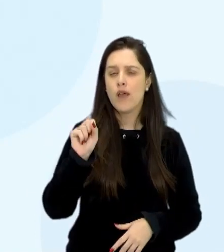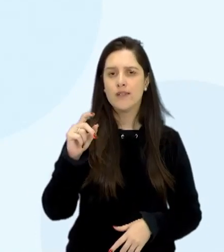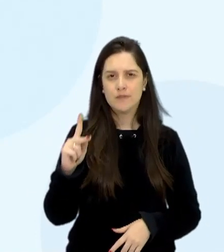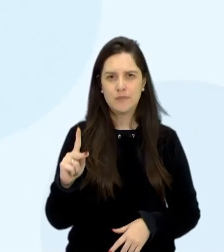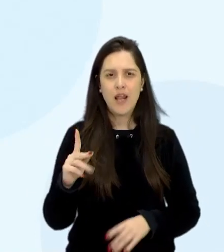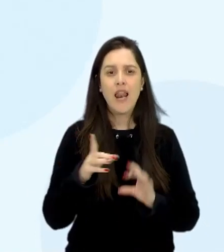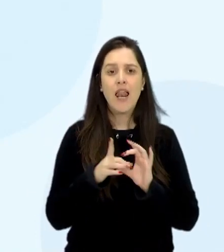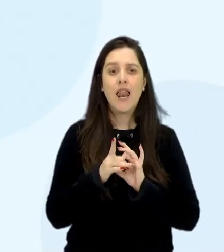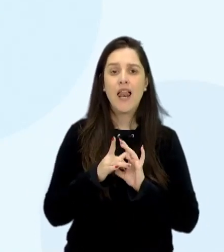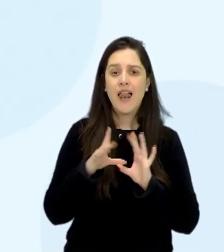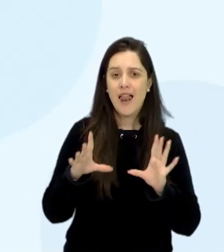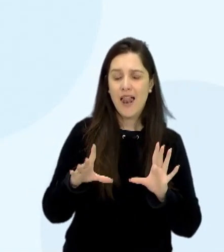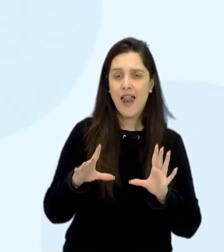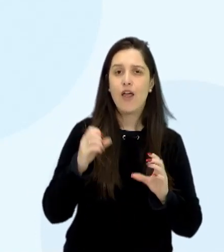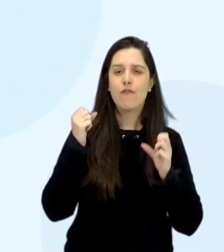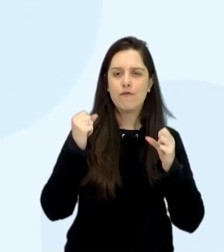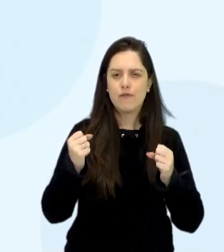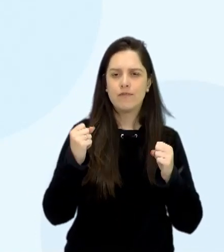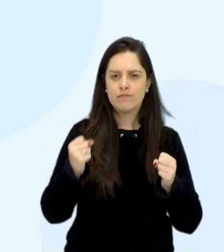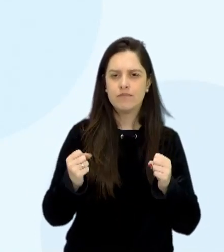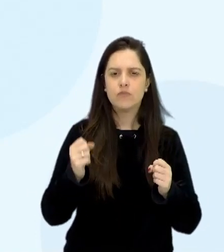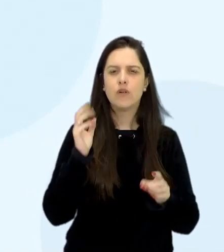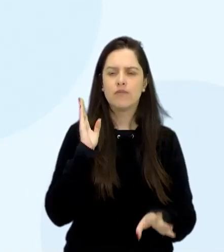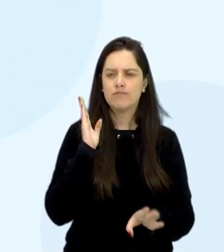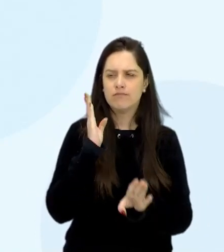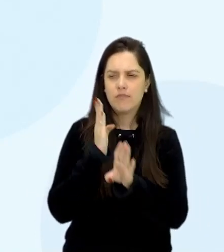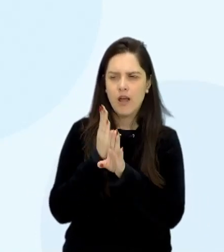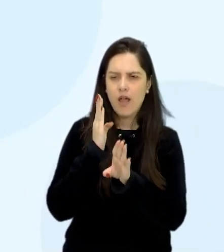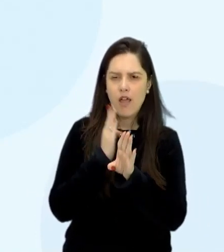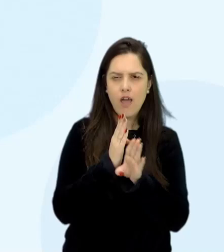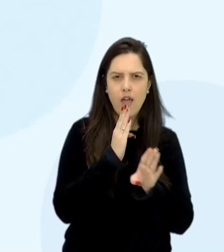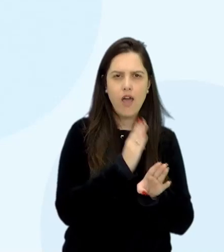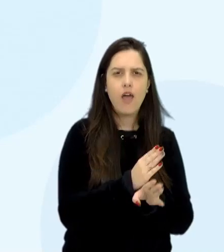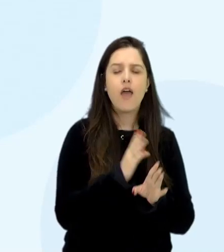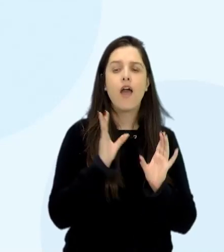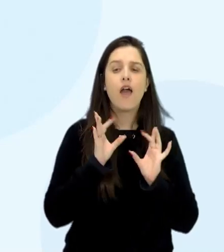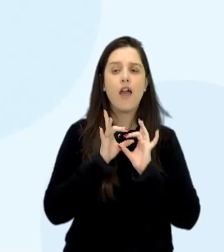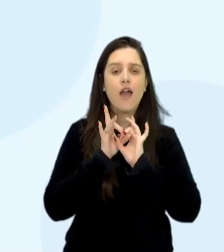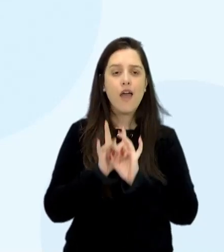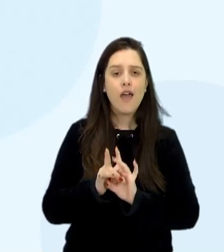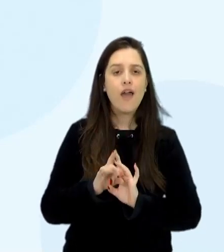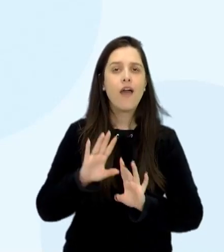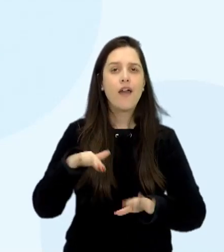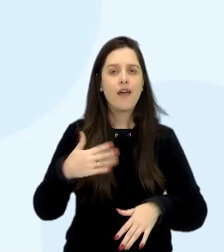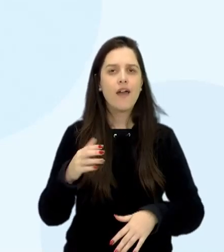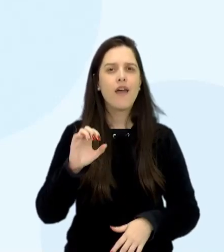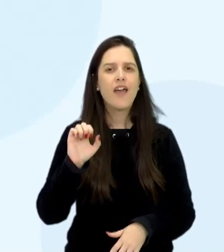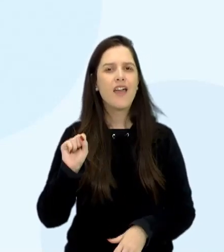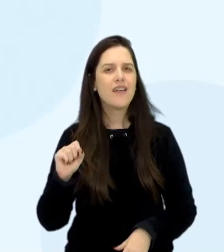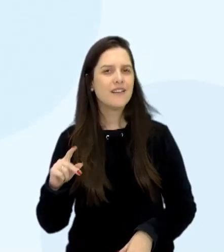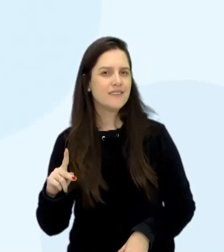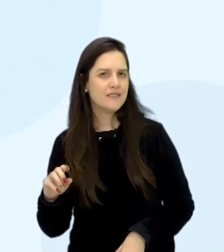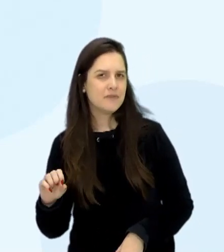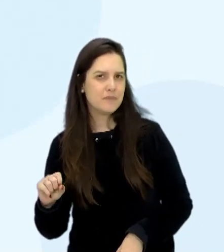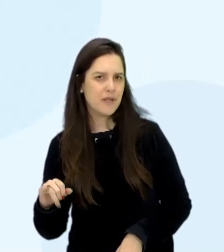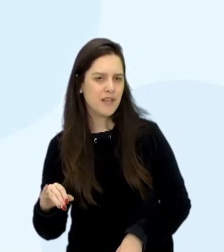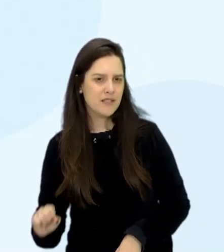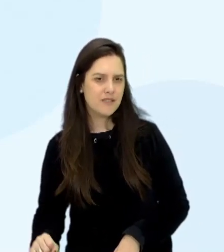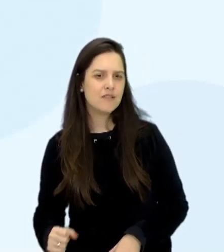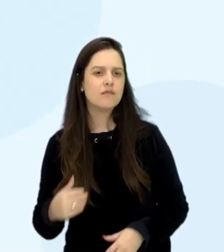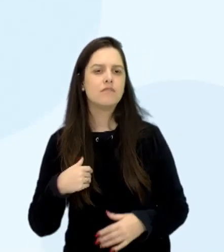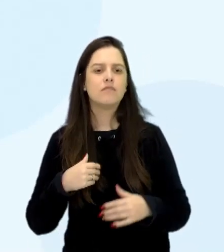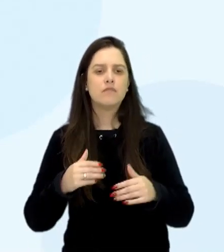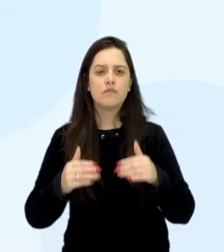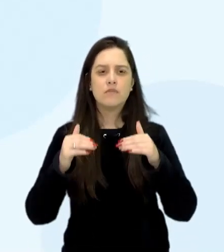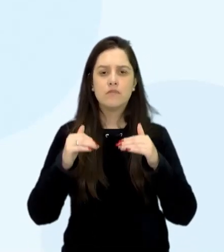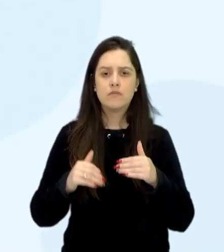lidera força-tarefa para descobrir as conexões entre as espécies. Então, a USP lidera uma